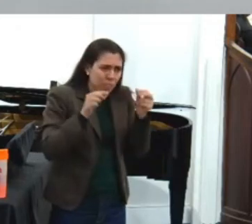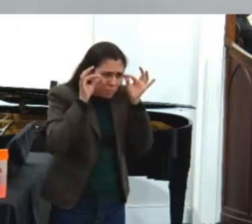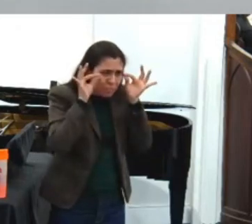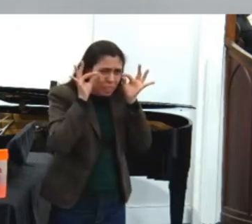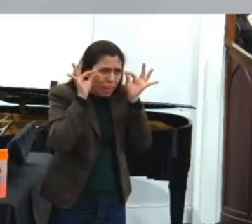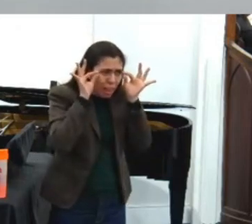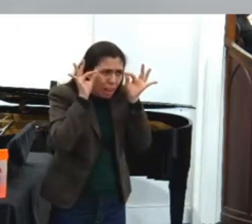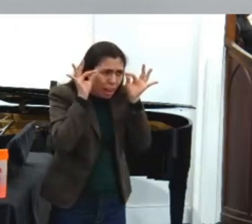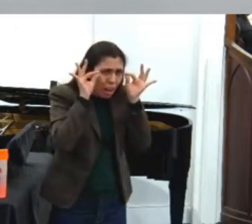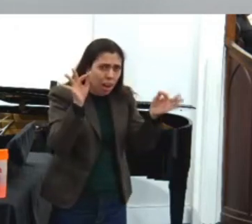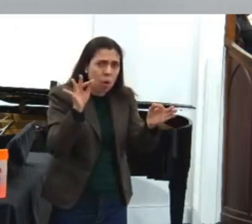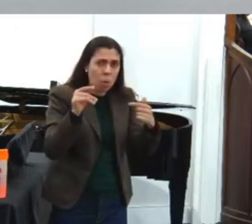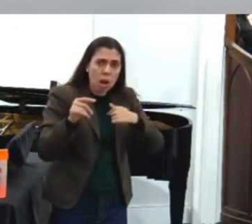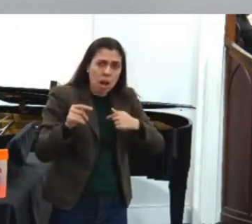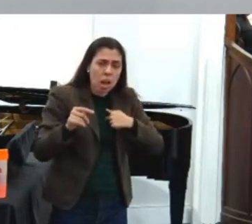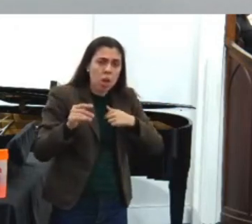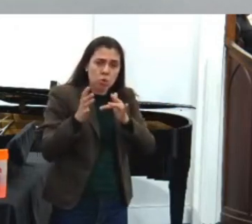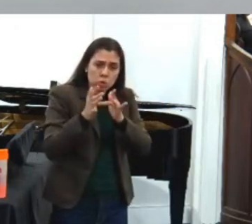crente naquela igreja.